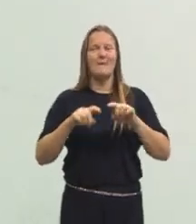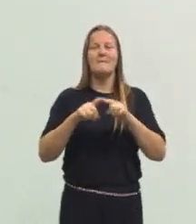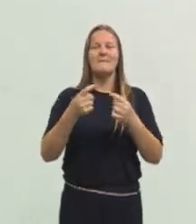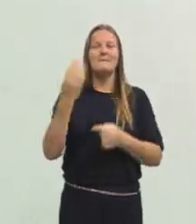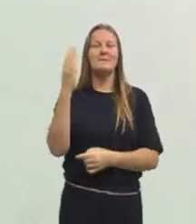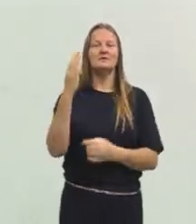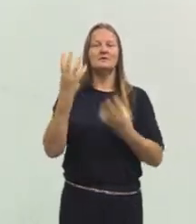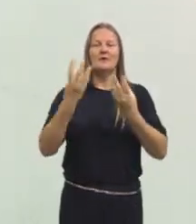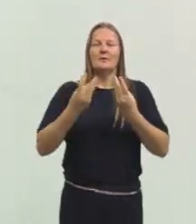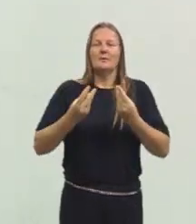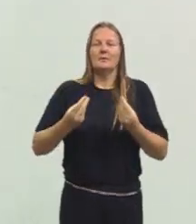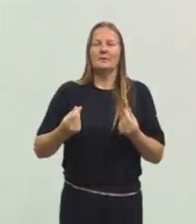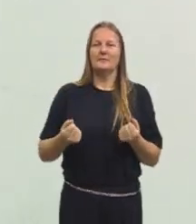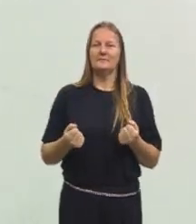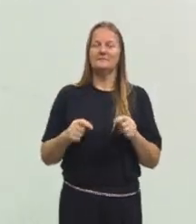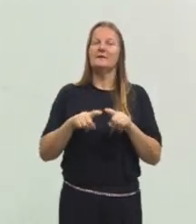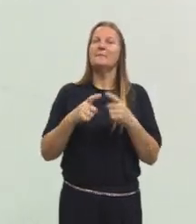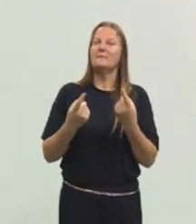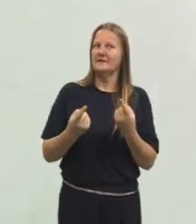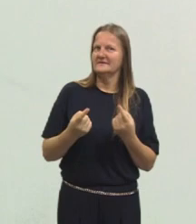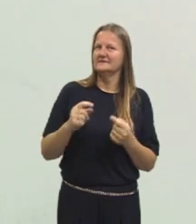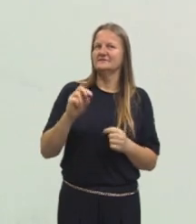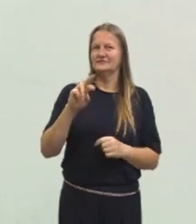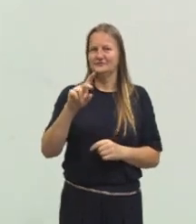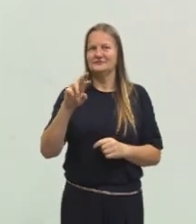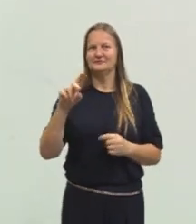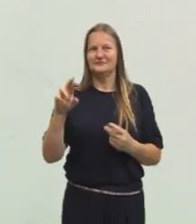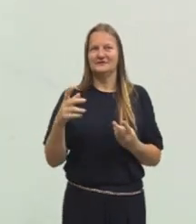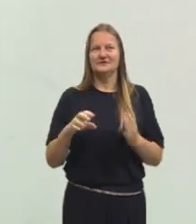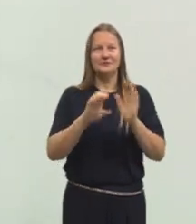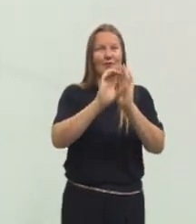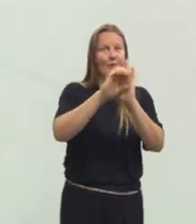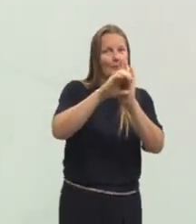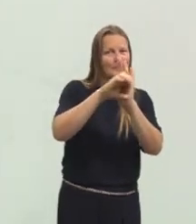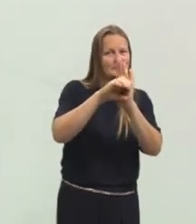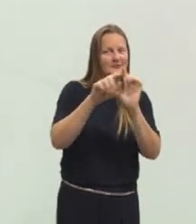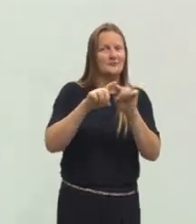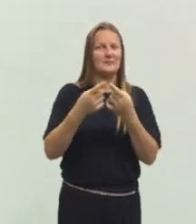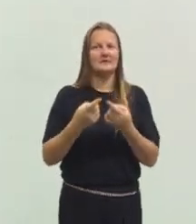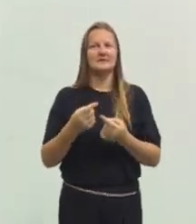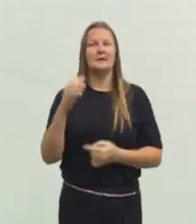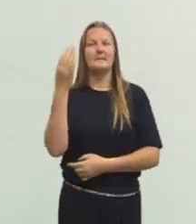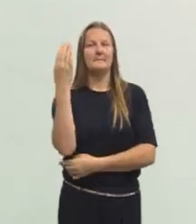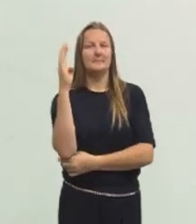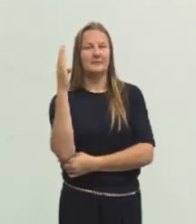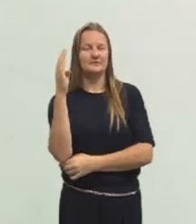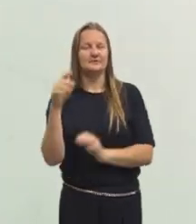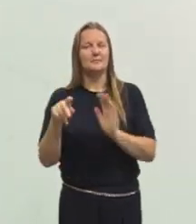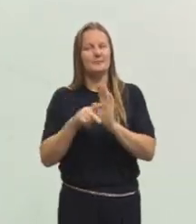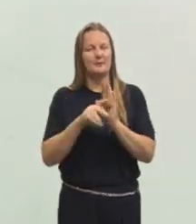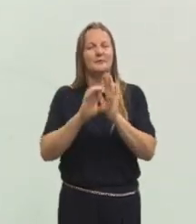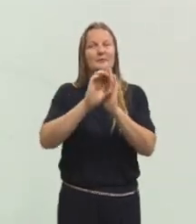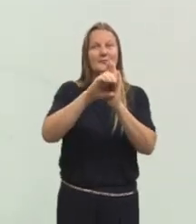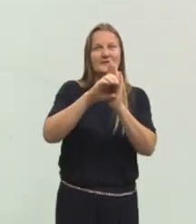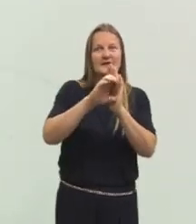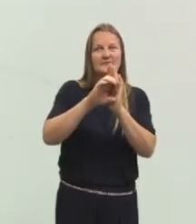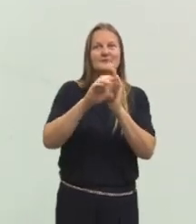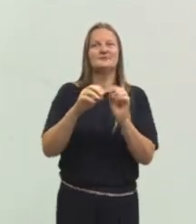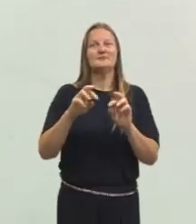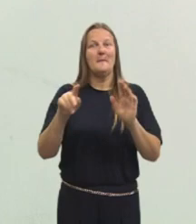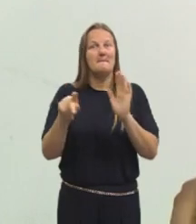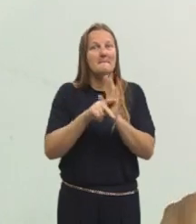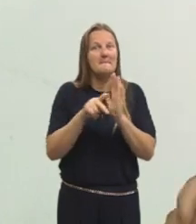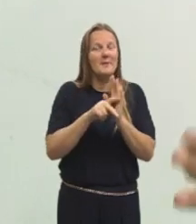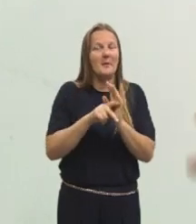não que não seja química e física conceito né mas daí chega ali na Biologia naqueles conceitos